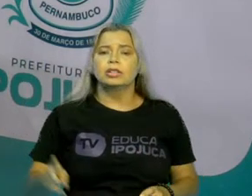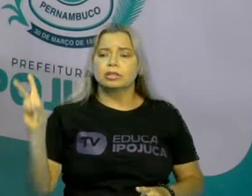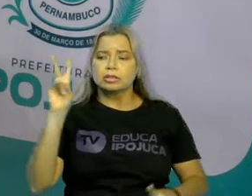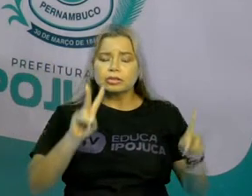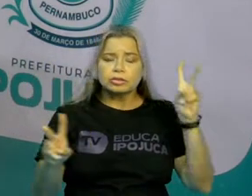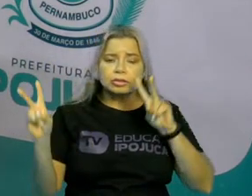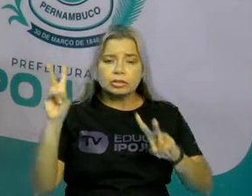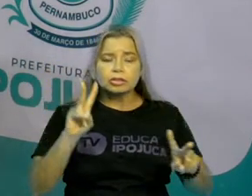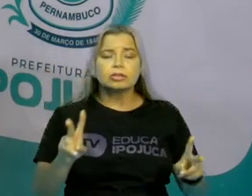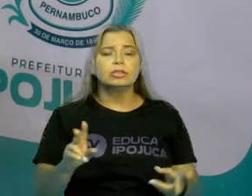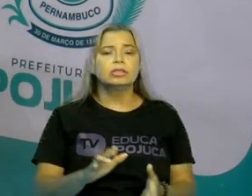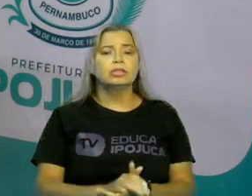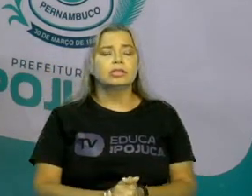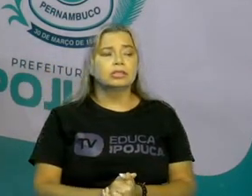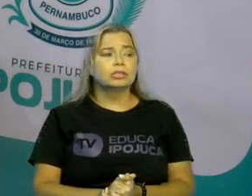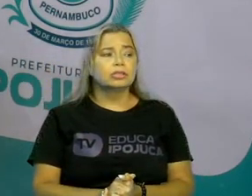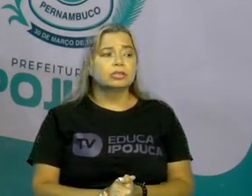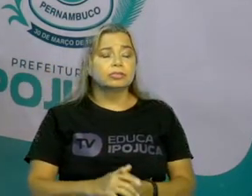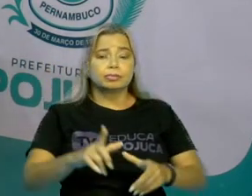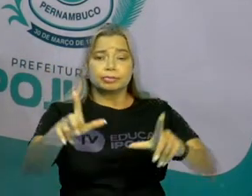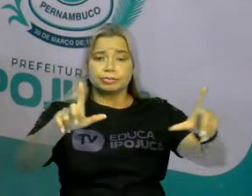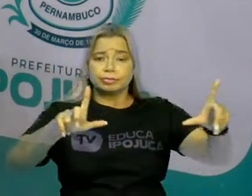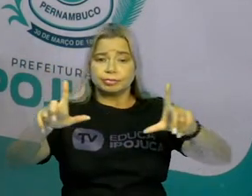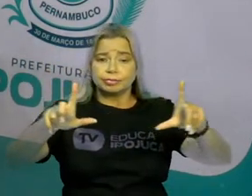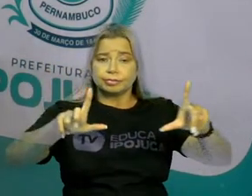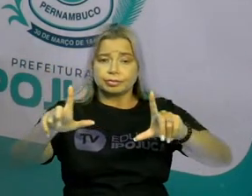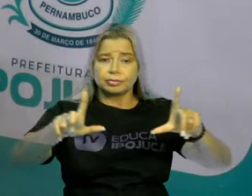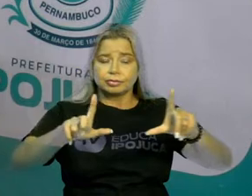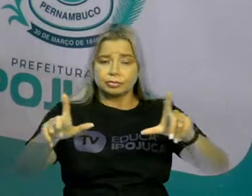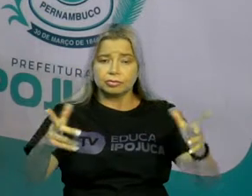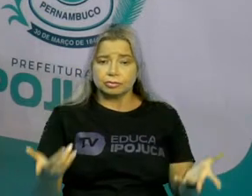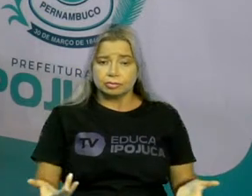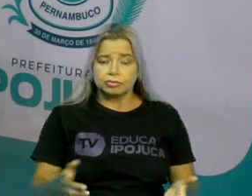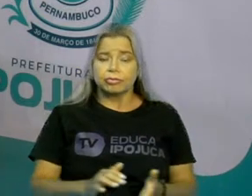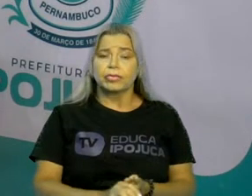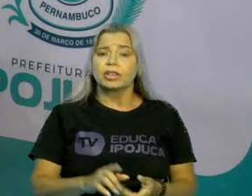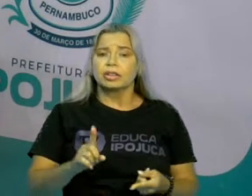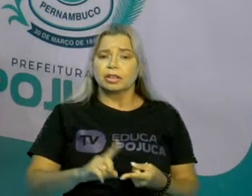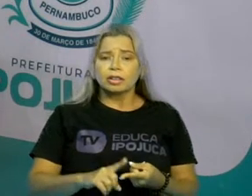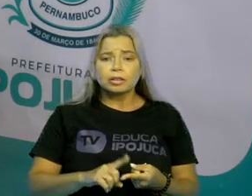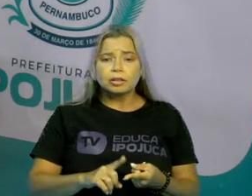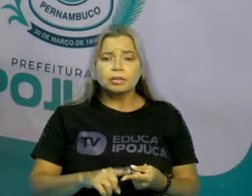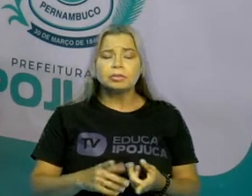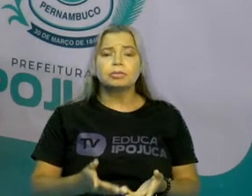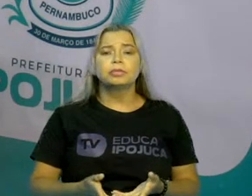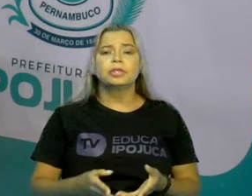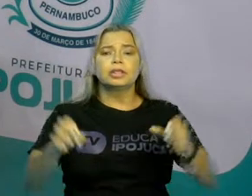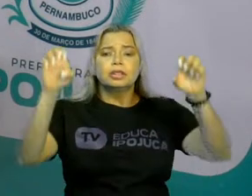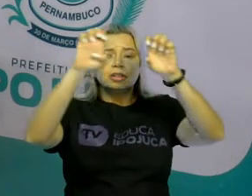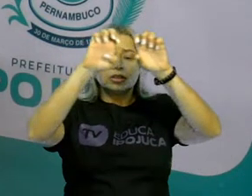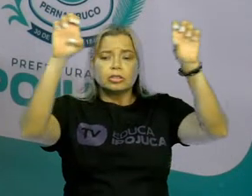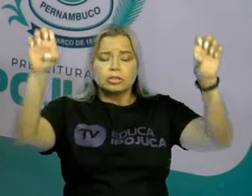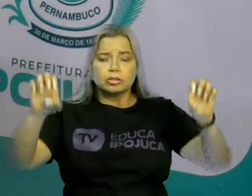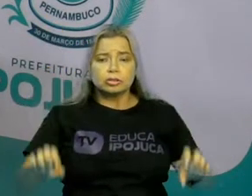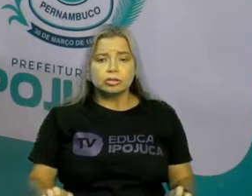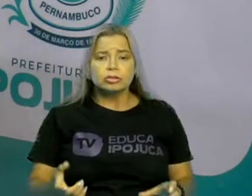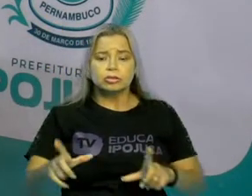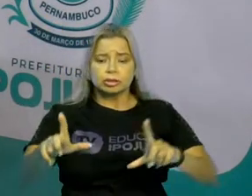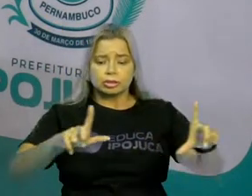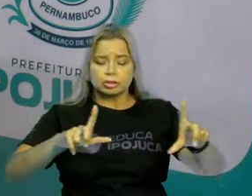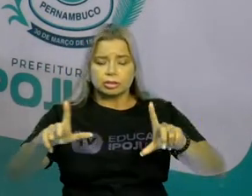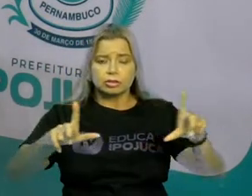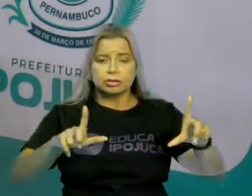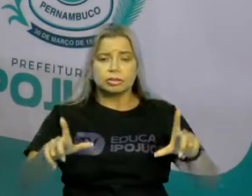documentários, como também a televisão. Esse processo televisivo, ele faz parte das artes visuais.